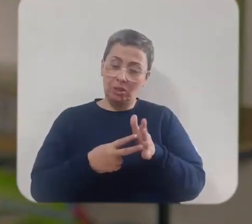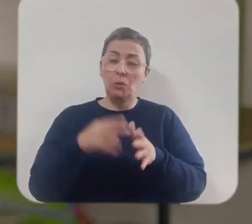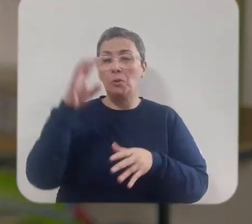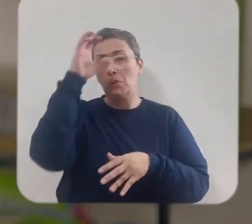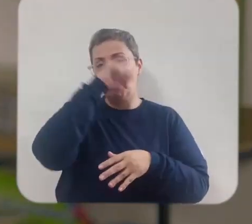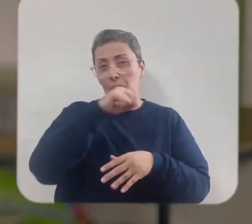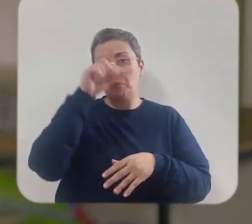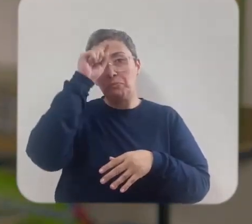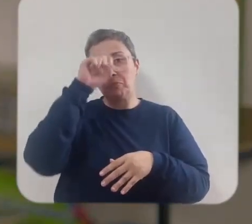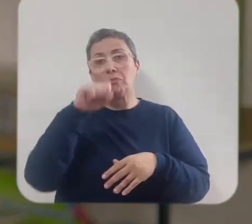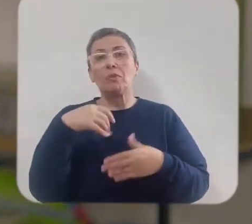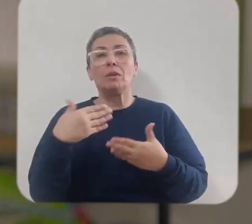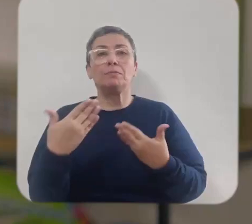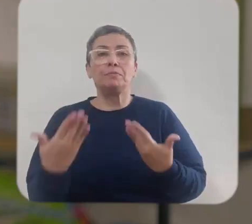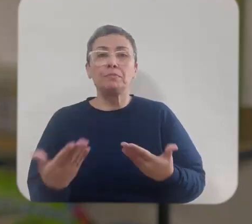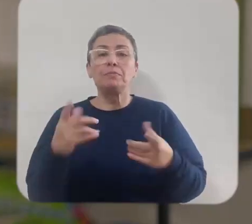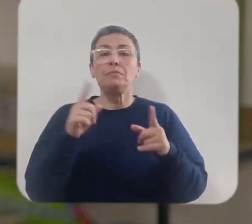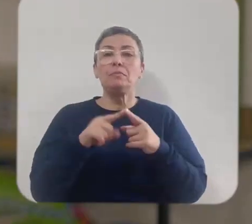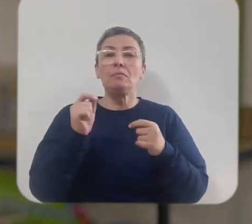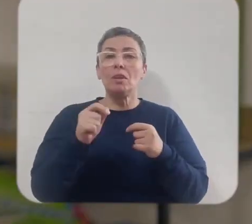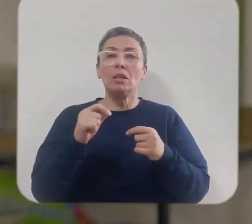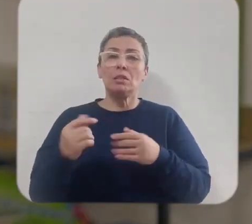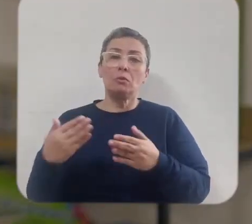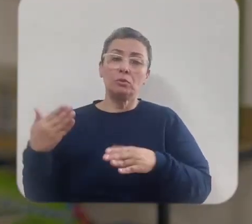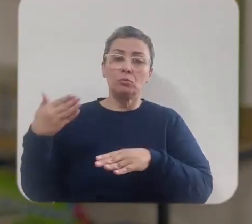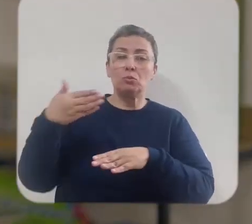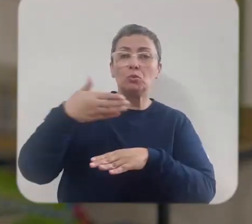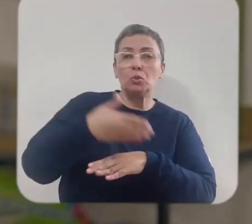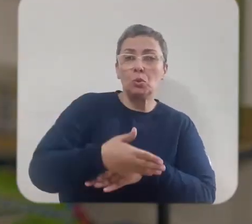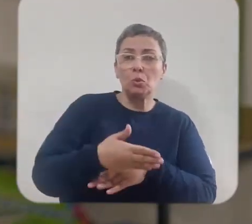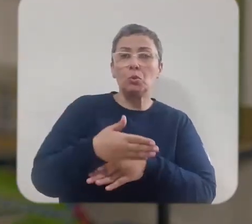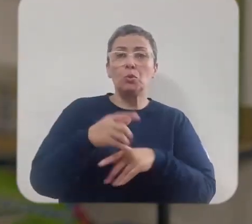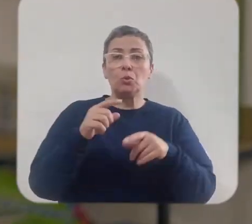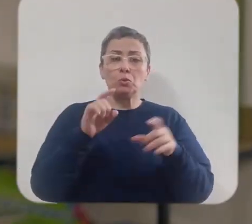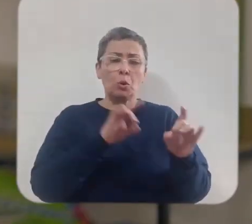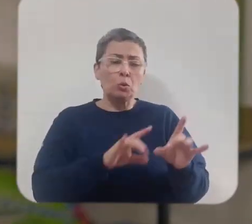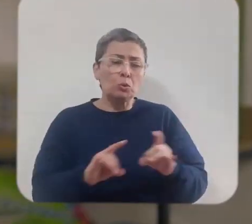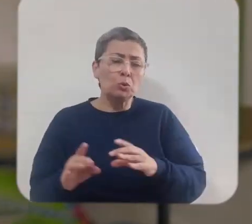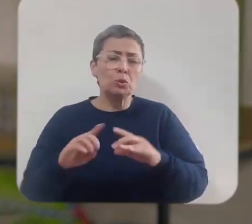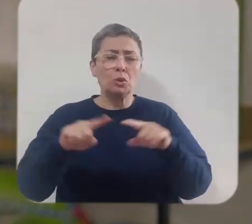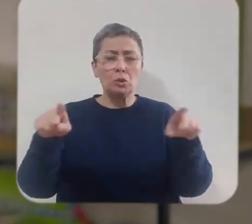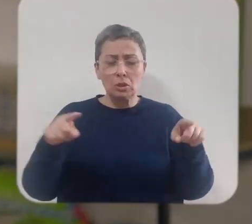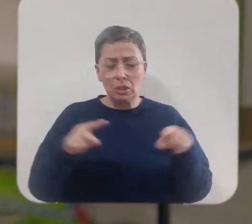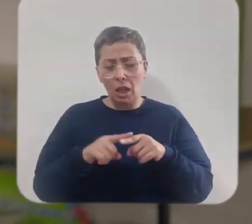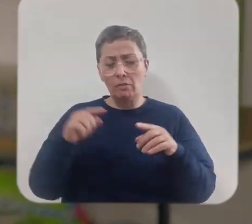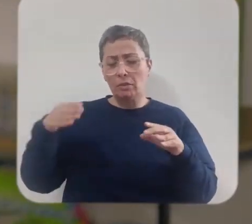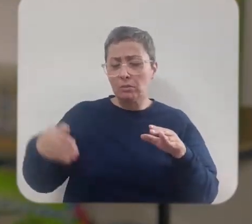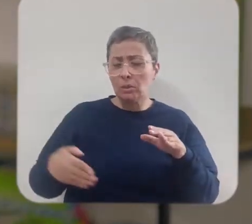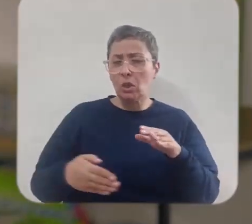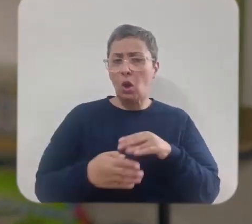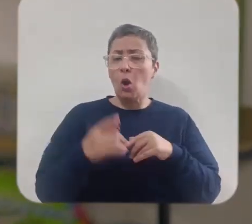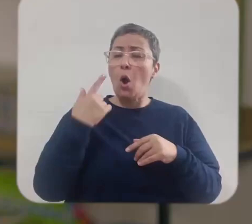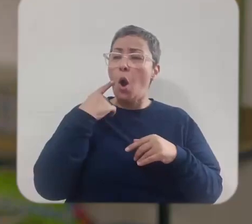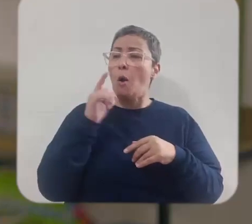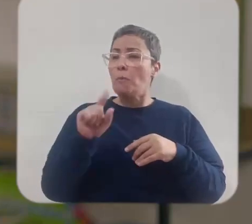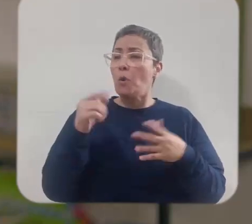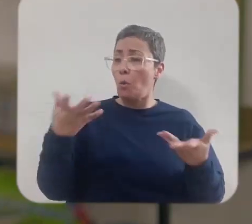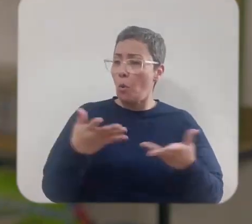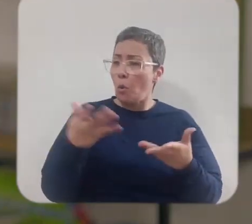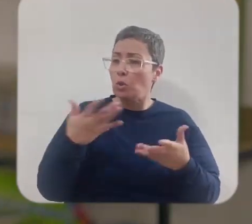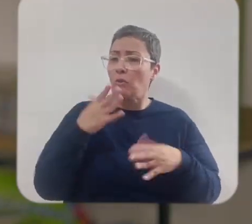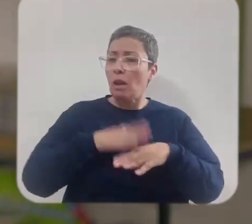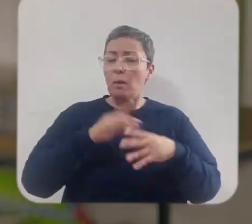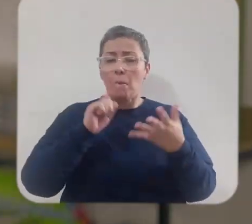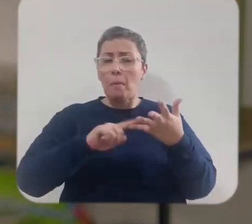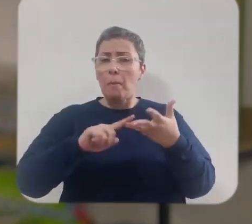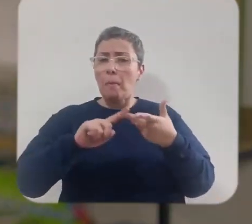aprendizagem. Então, ele entra todos os dias, né, na sala de aula, e aí você fala assim, olha, hoje nós